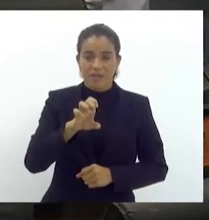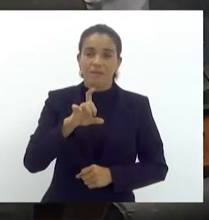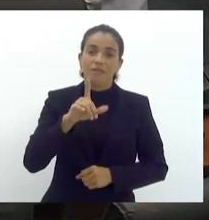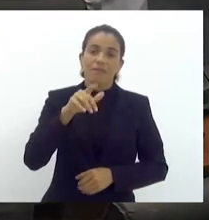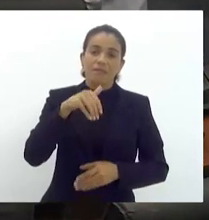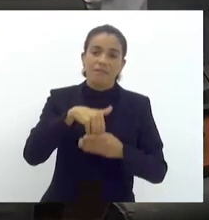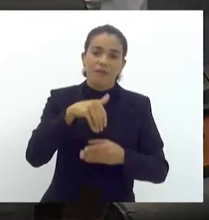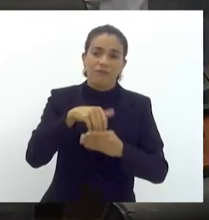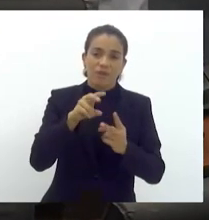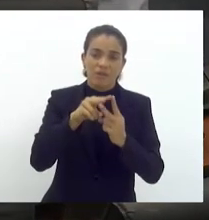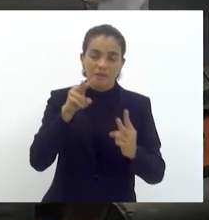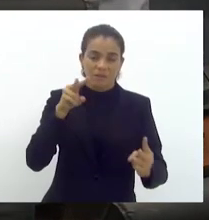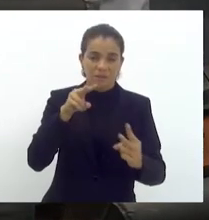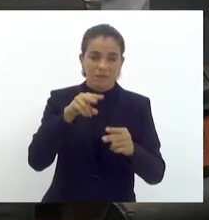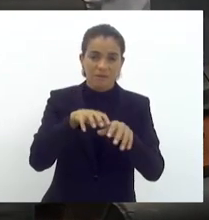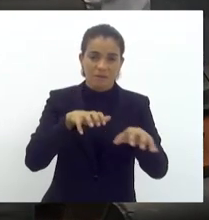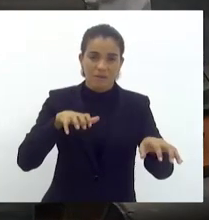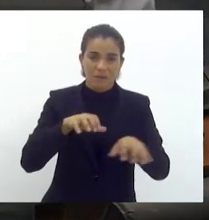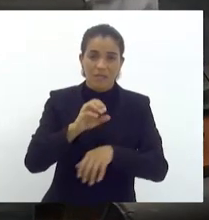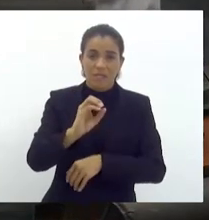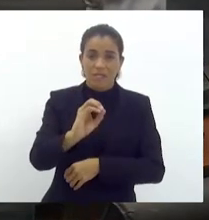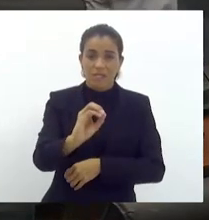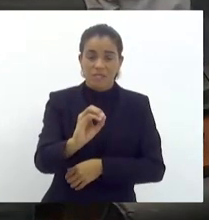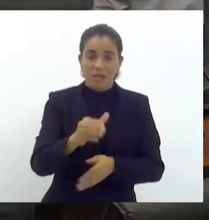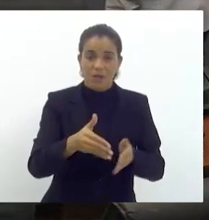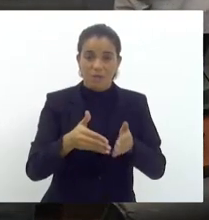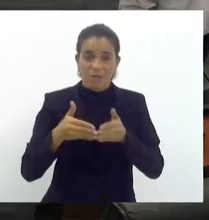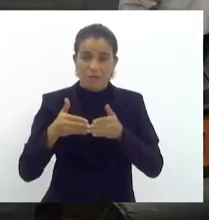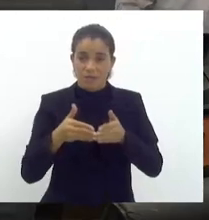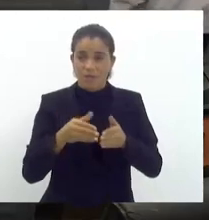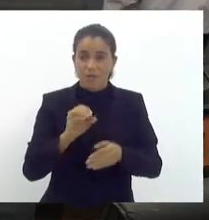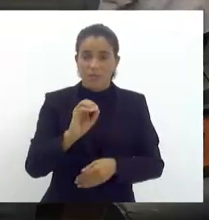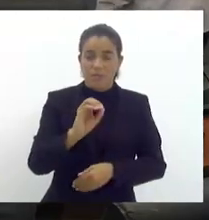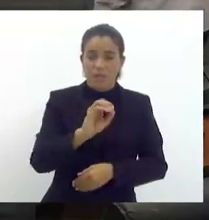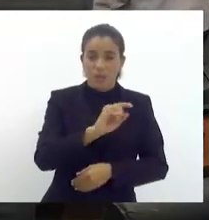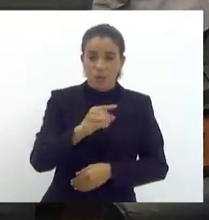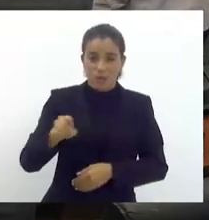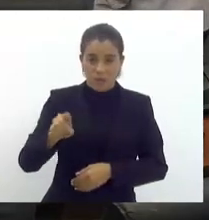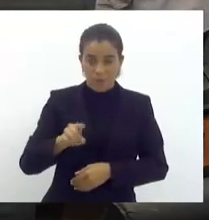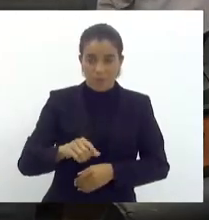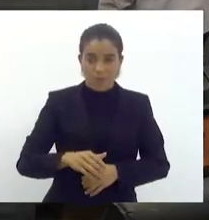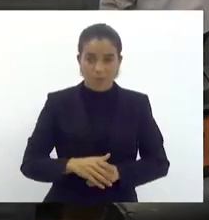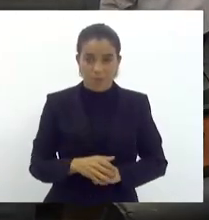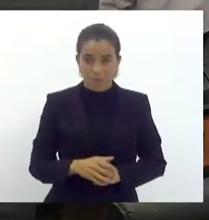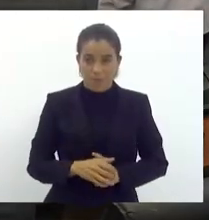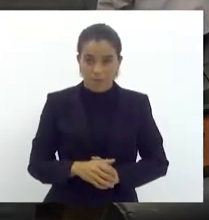não tá entrando no sistema com zero abstenção e 0 não